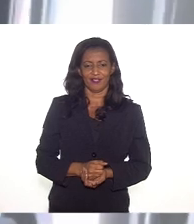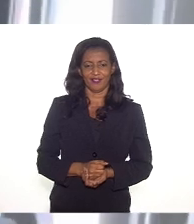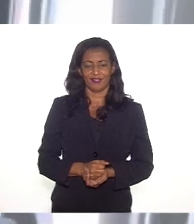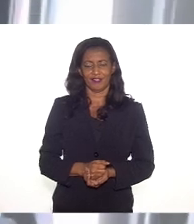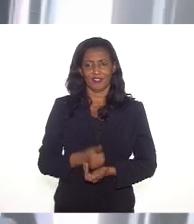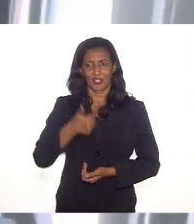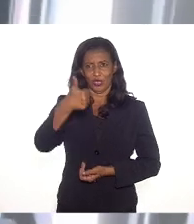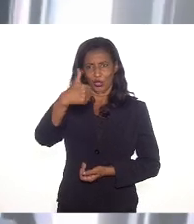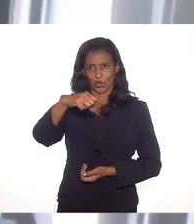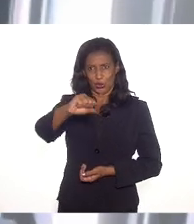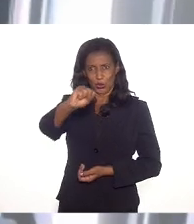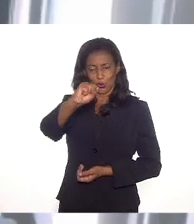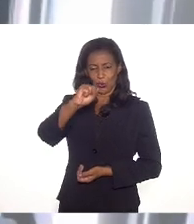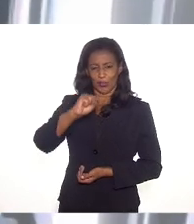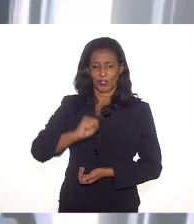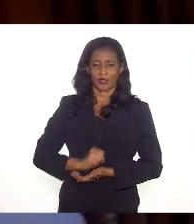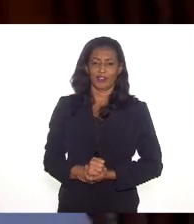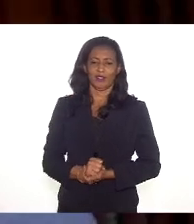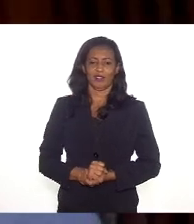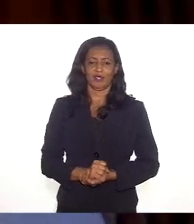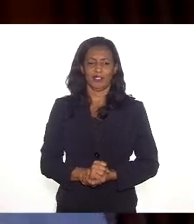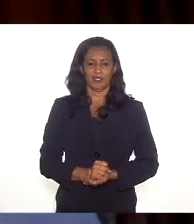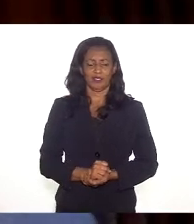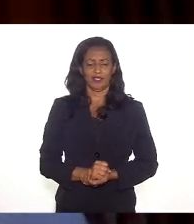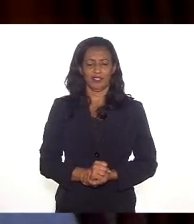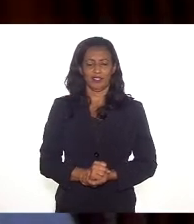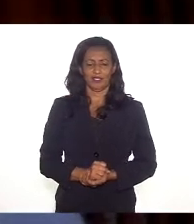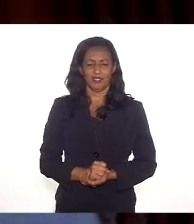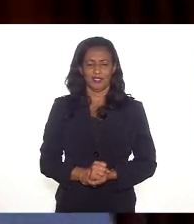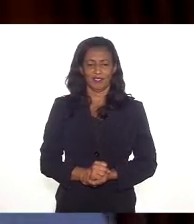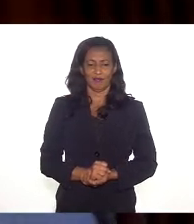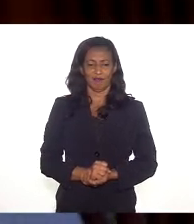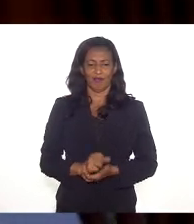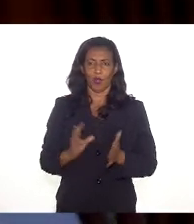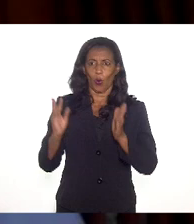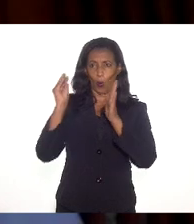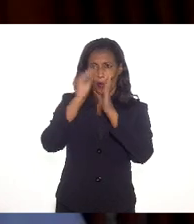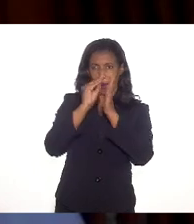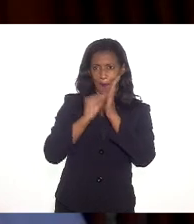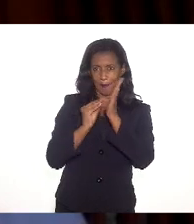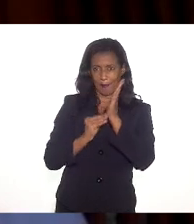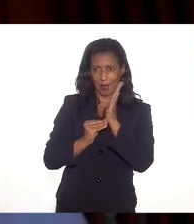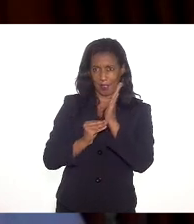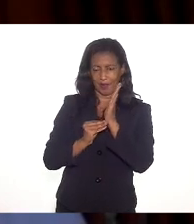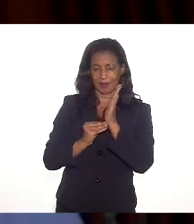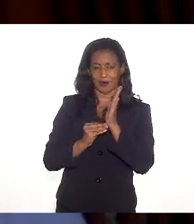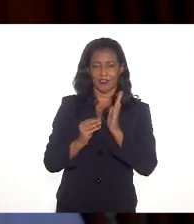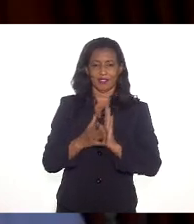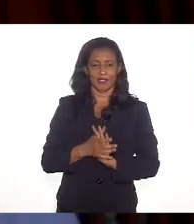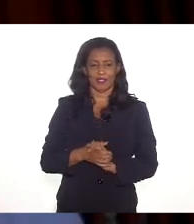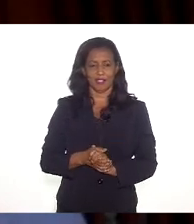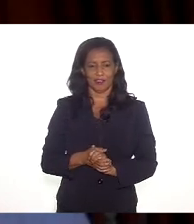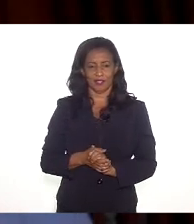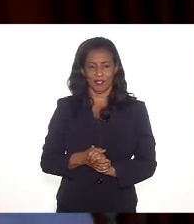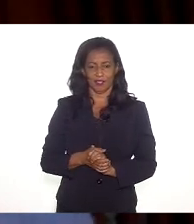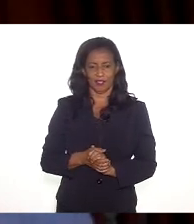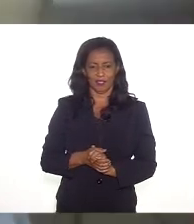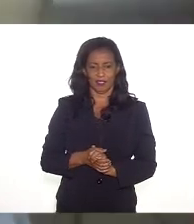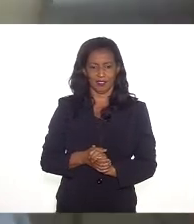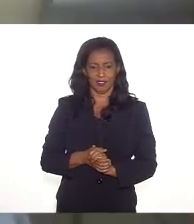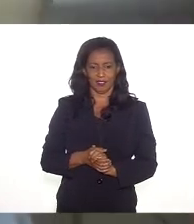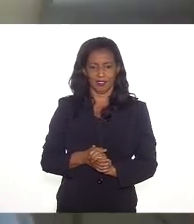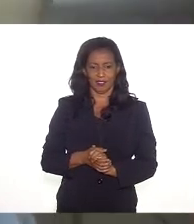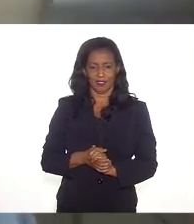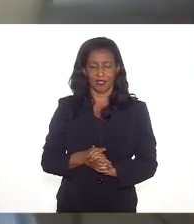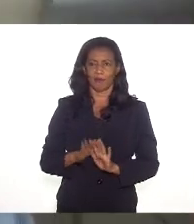18. É o 3, discussão sobre constitucionalidade com emendas, legalidade, com emendas, juridicidade. Senhor